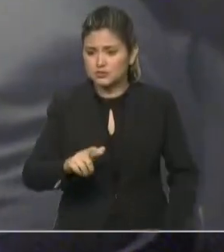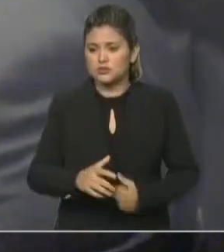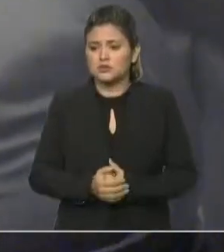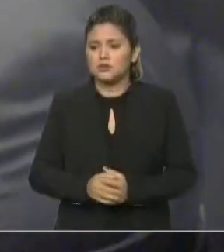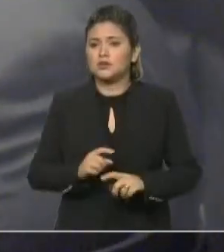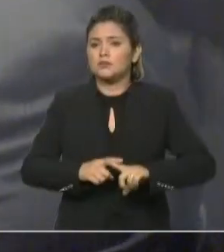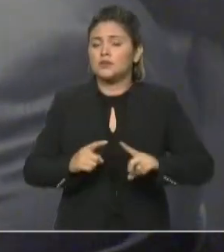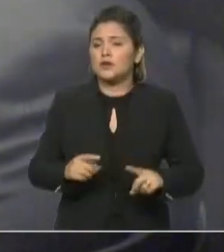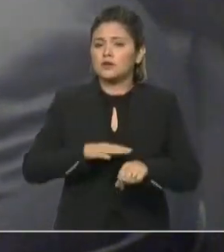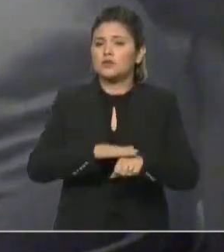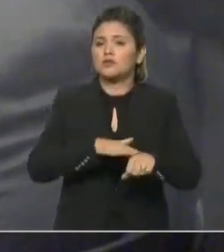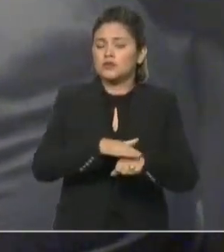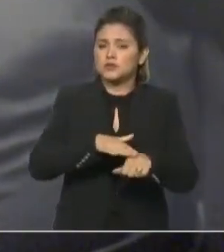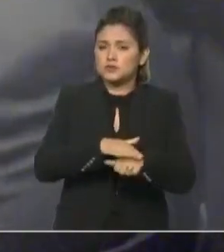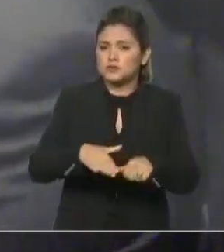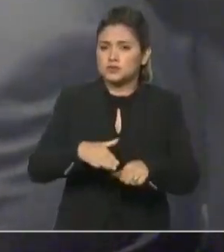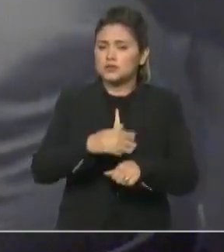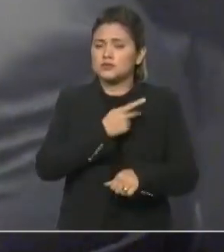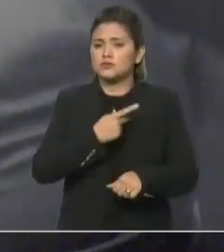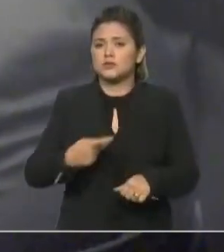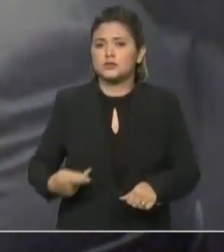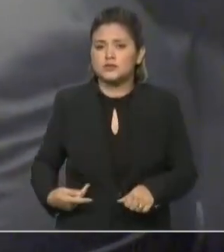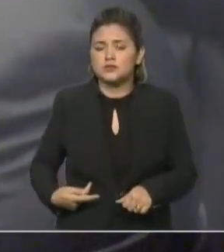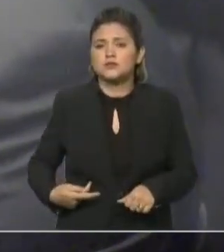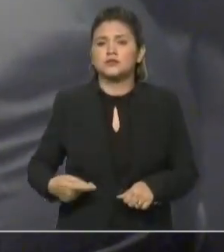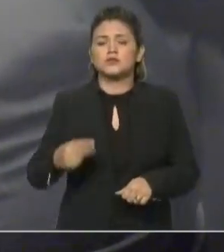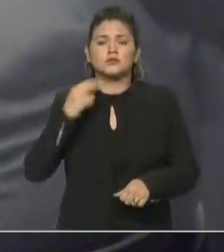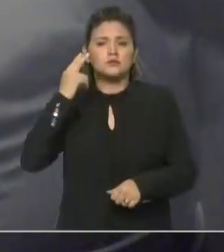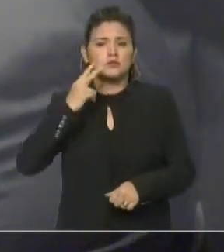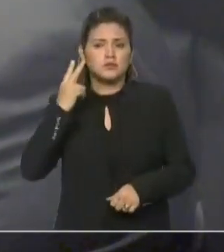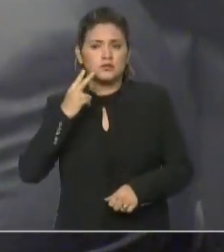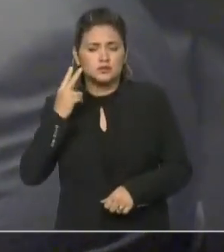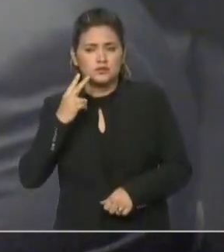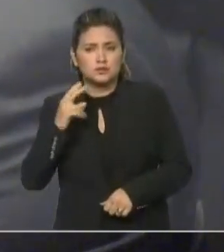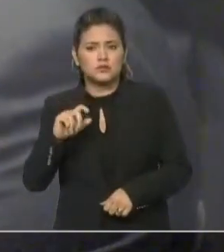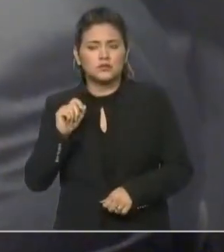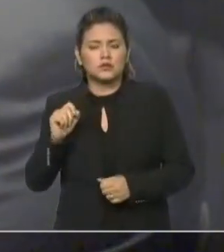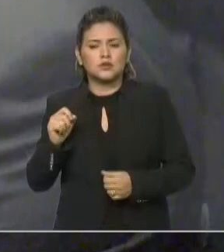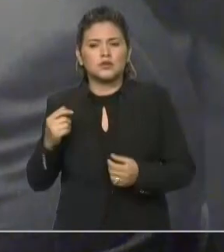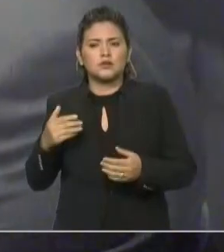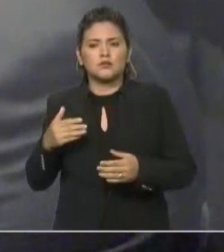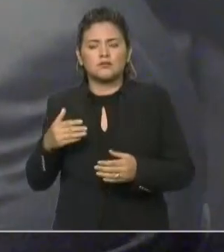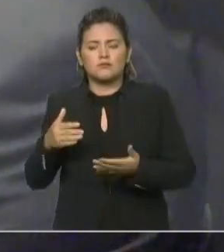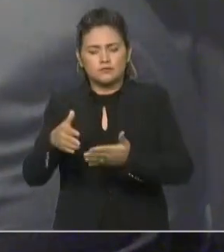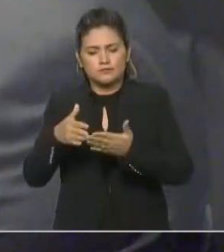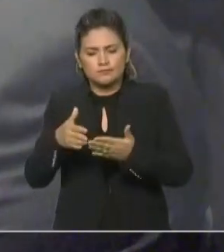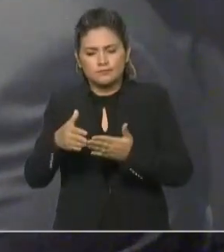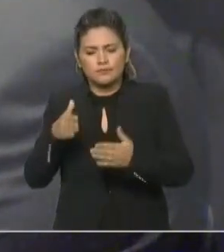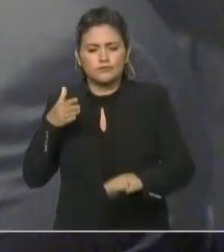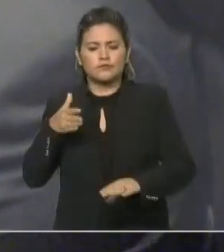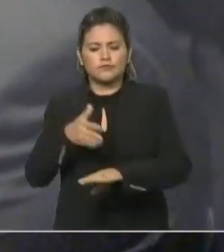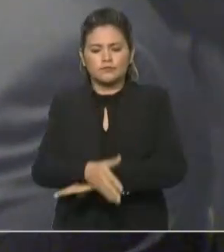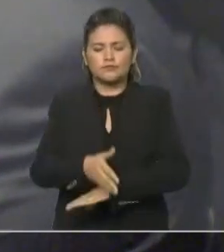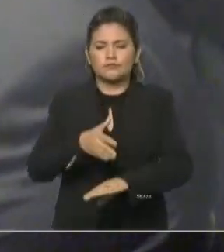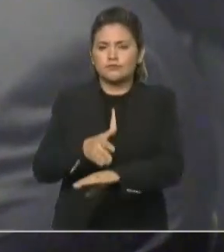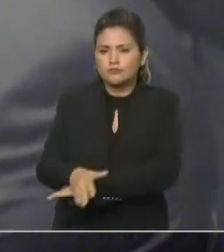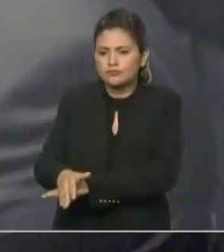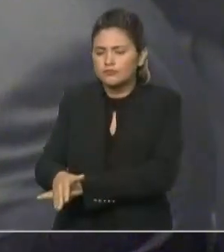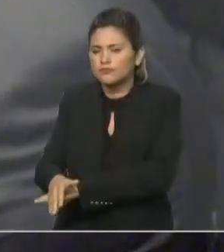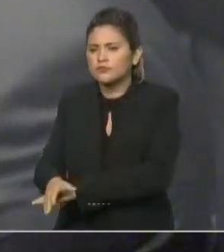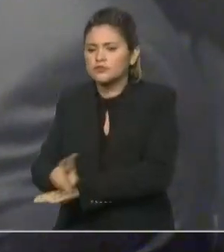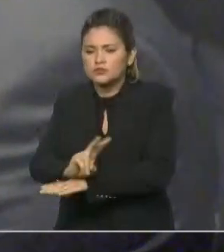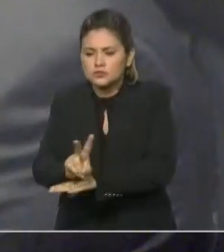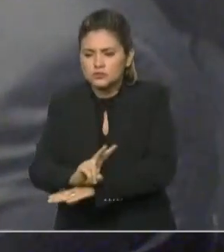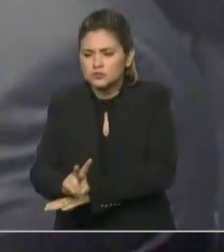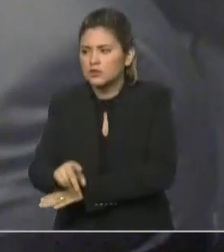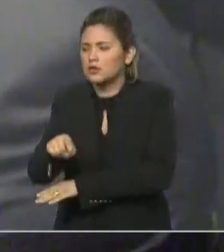fizeram a pedido dele, fizeram uma vistoria na Alumar, é importante ressaltar o que eu ouvi